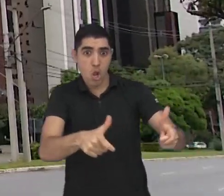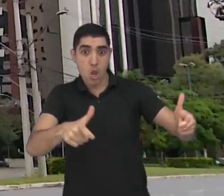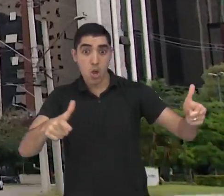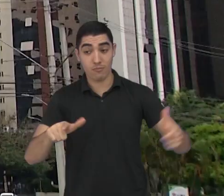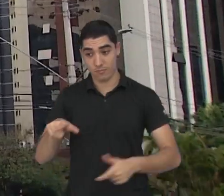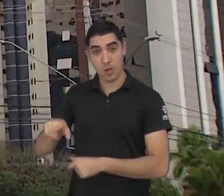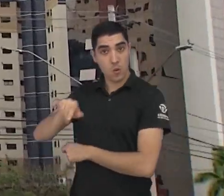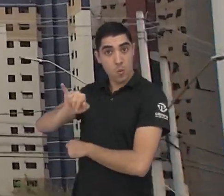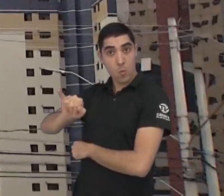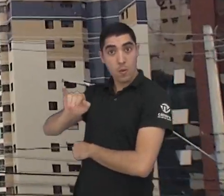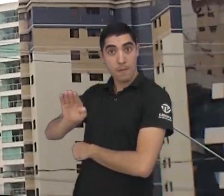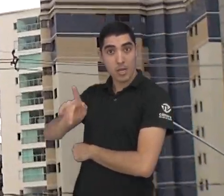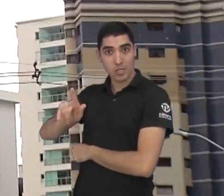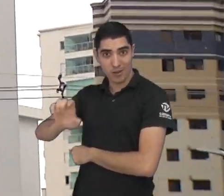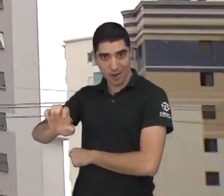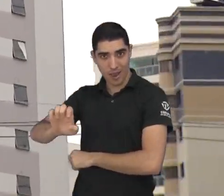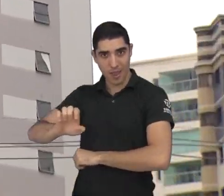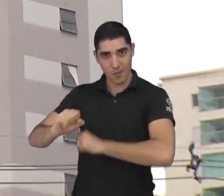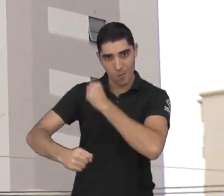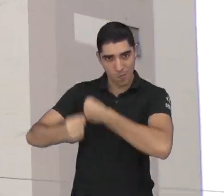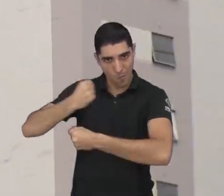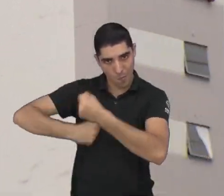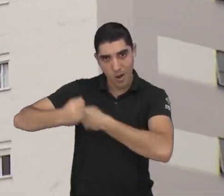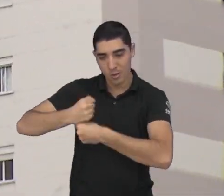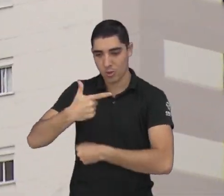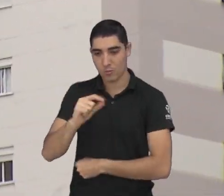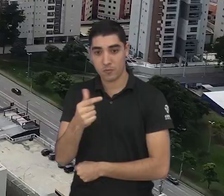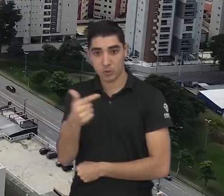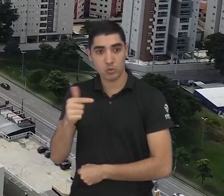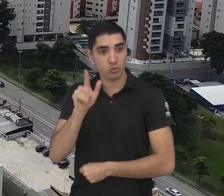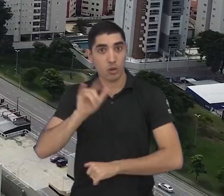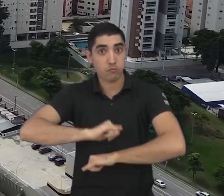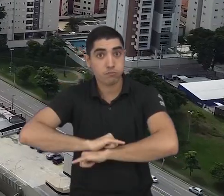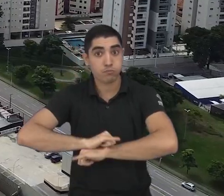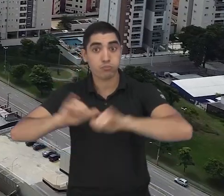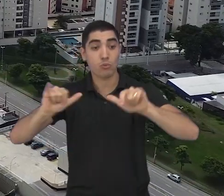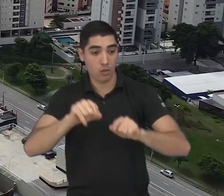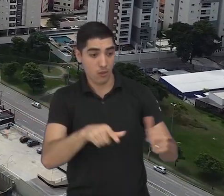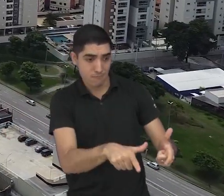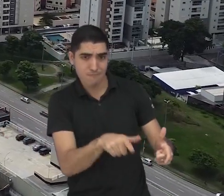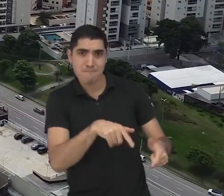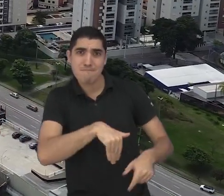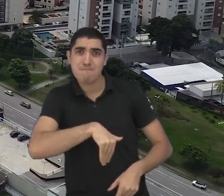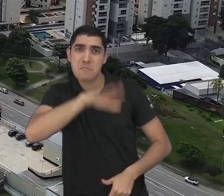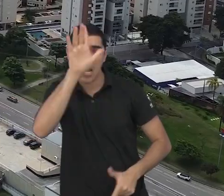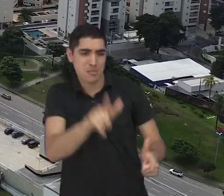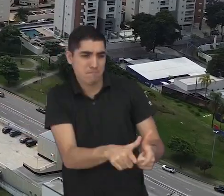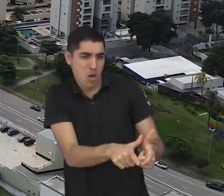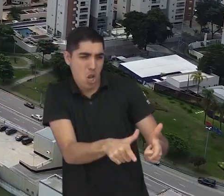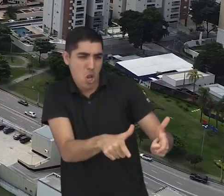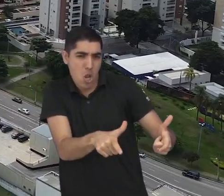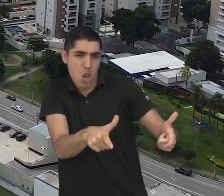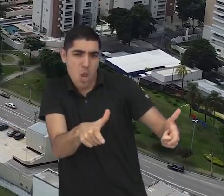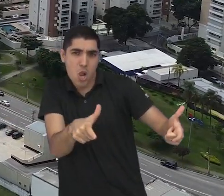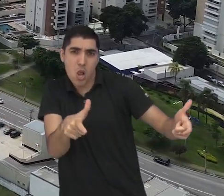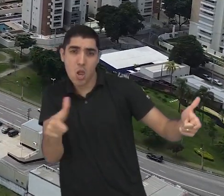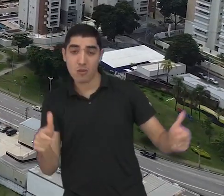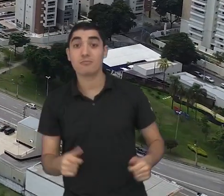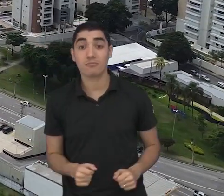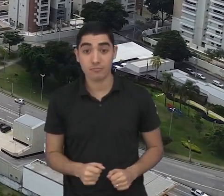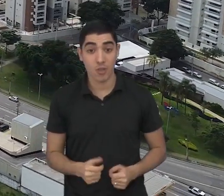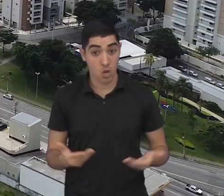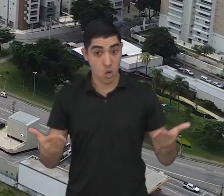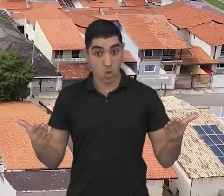De acordo com o Censo Demográfico do IBGE de 2022, essa é a região da cidade que mais recebeu habitantes na